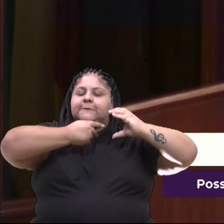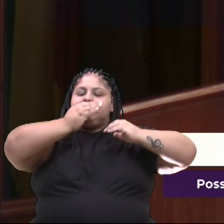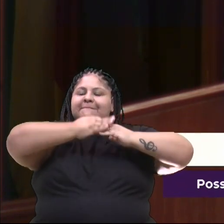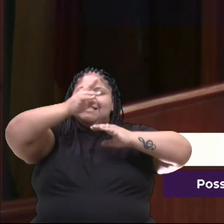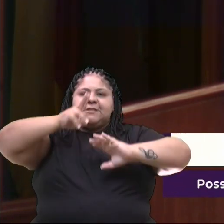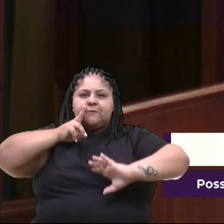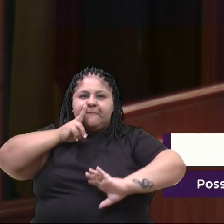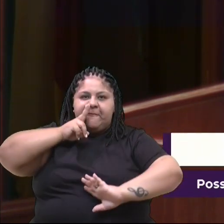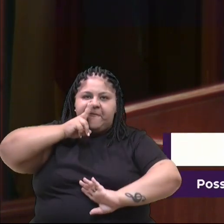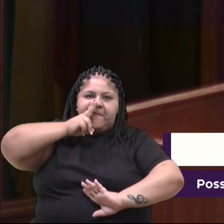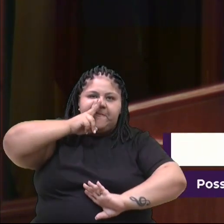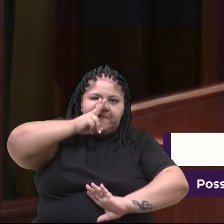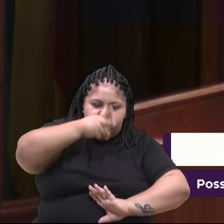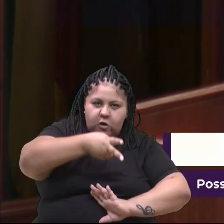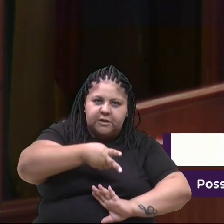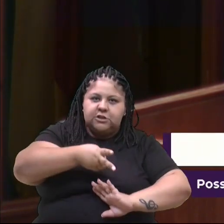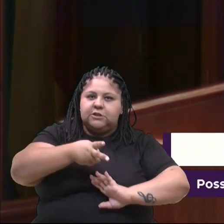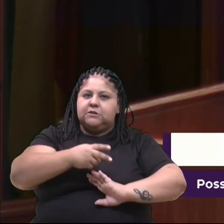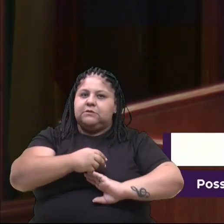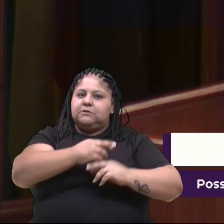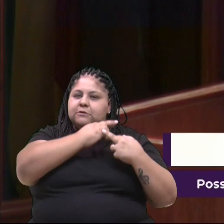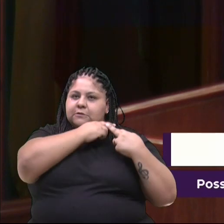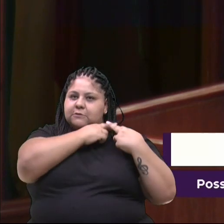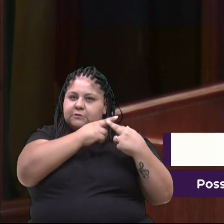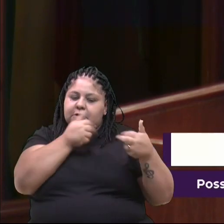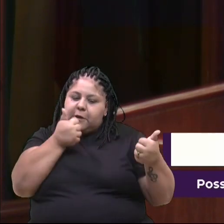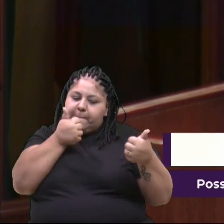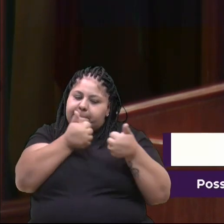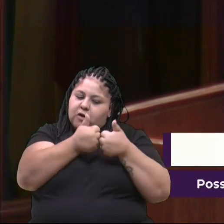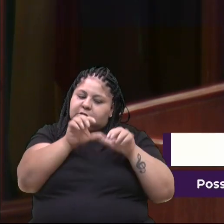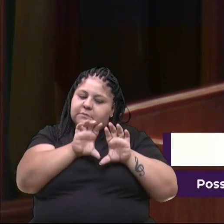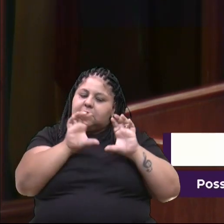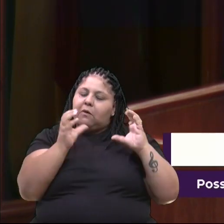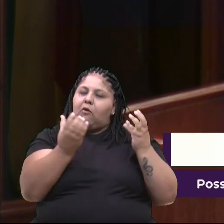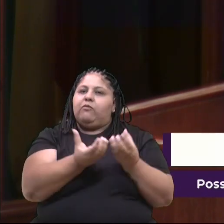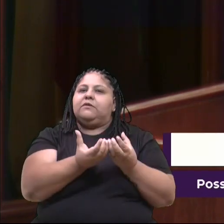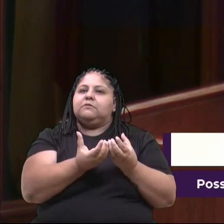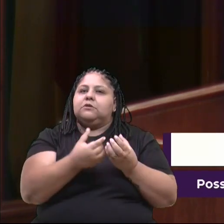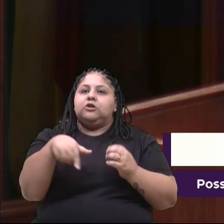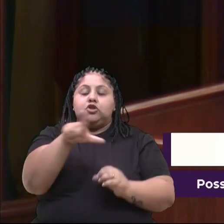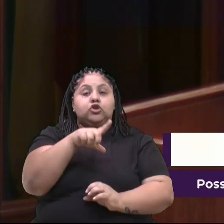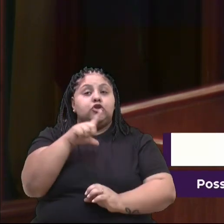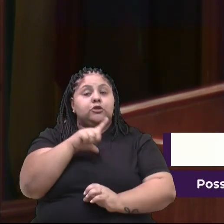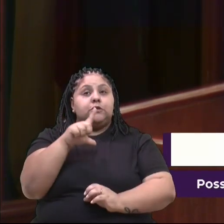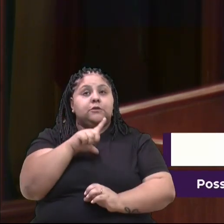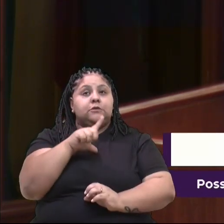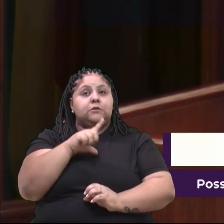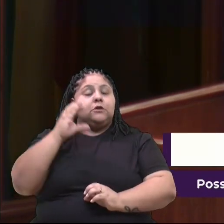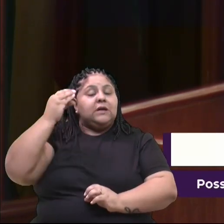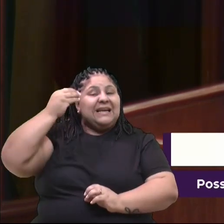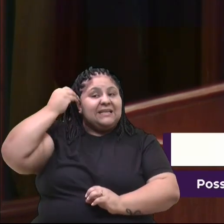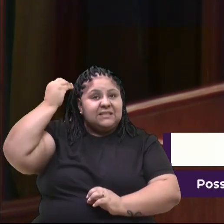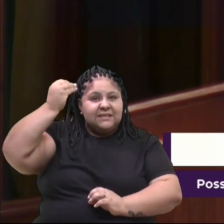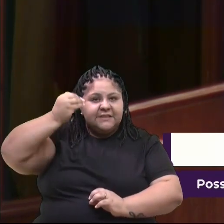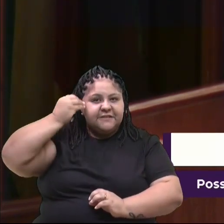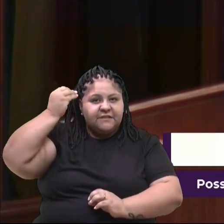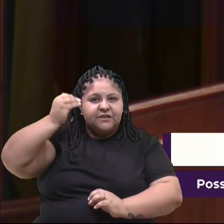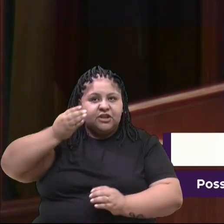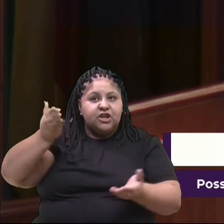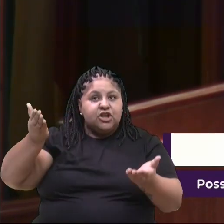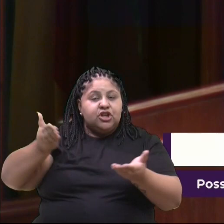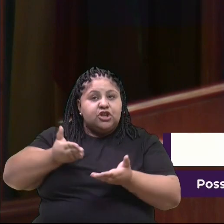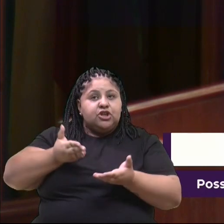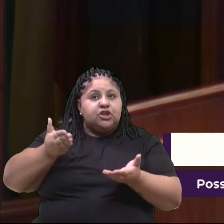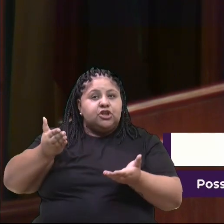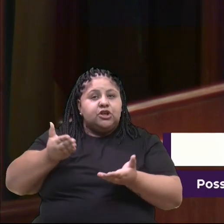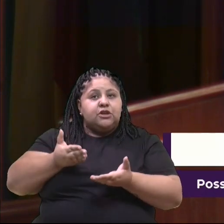forte, responsável e próxima da comunidade. Nós temos aqui a experiência de quem já